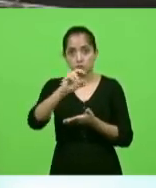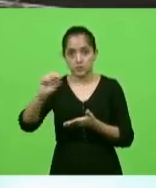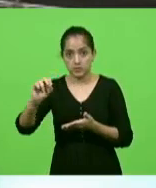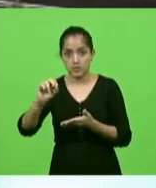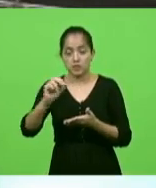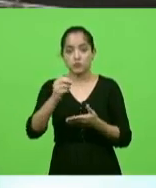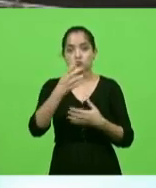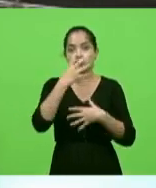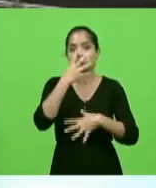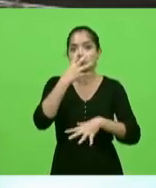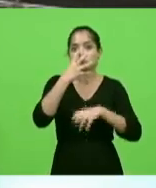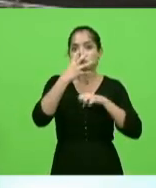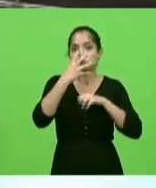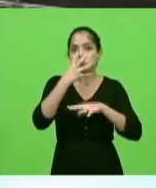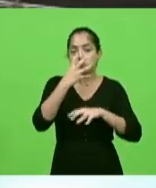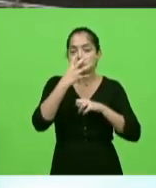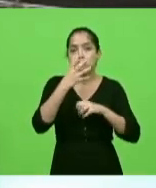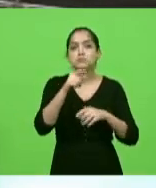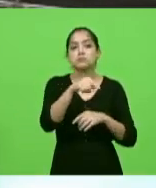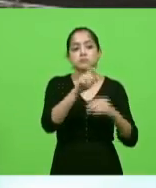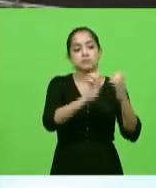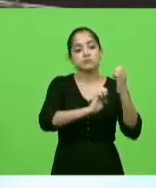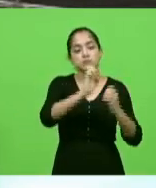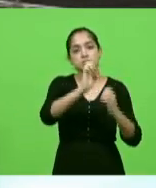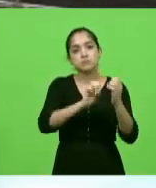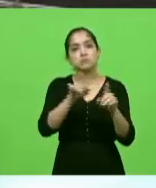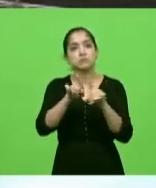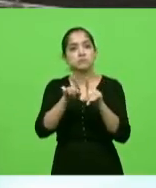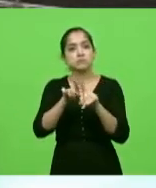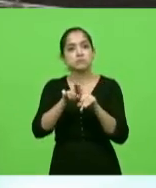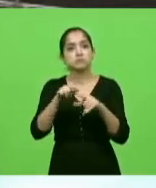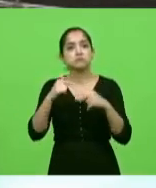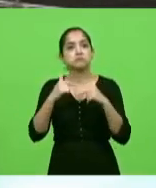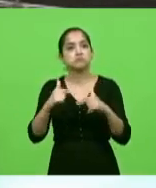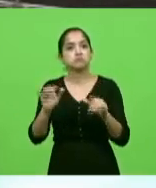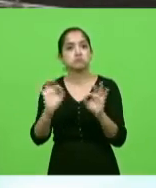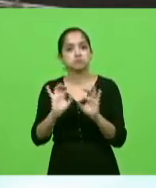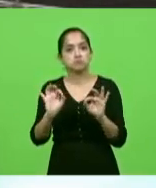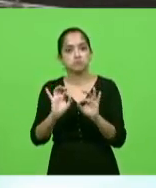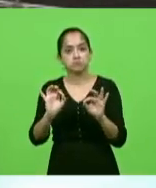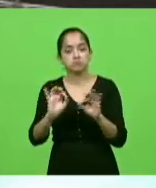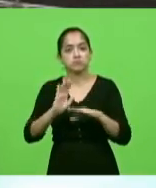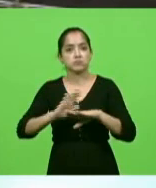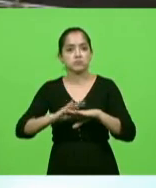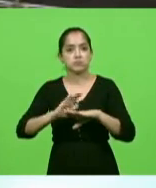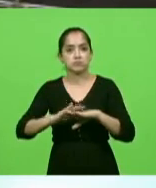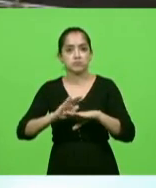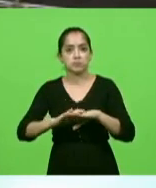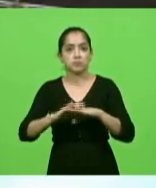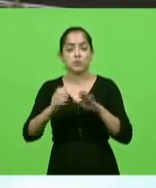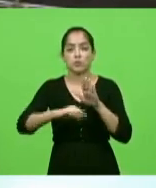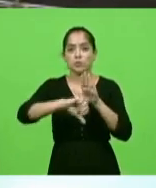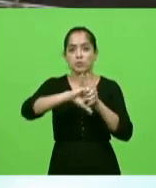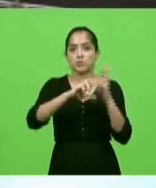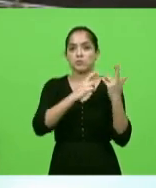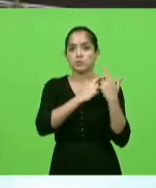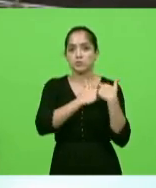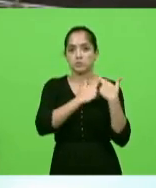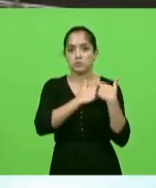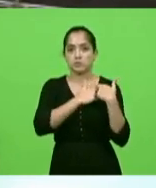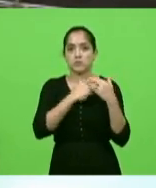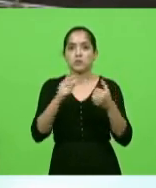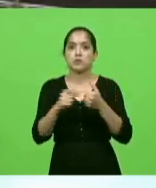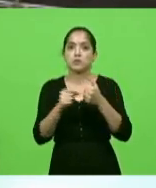respiradores junto à empresa Veiga médico e Por conseguinte ausência de indícios mínimos de autoria quanto ao crime de responsabilidade